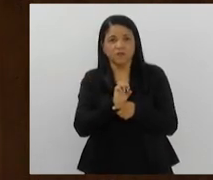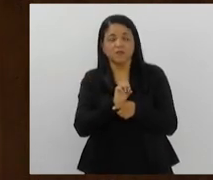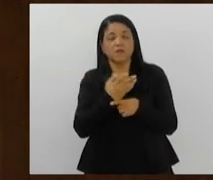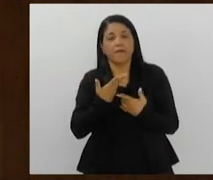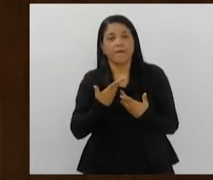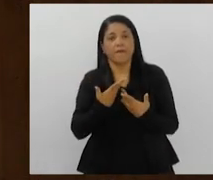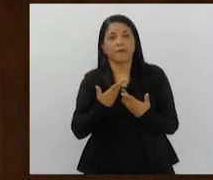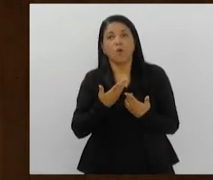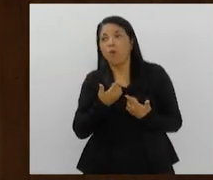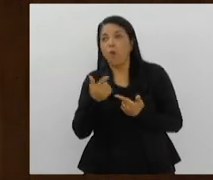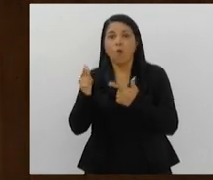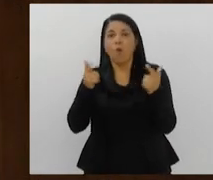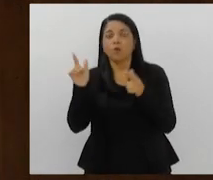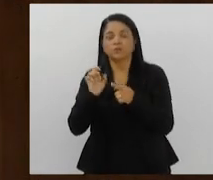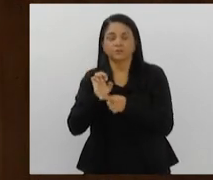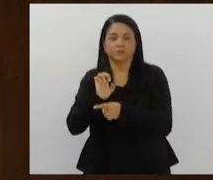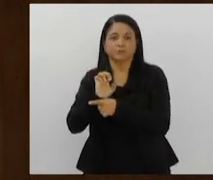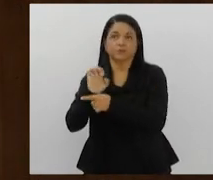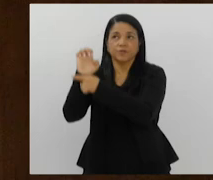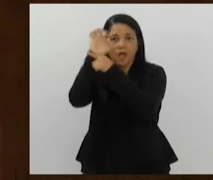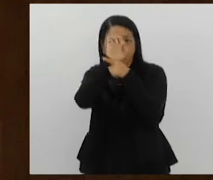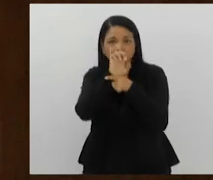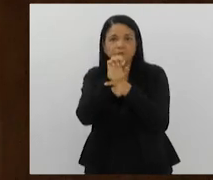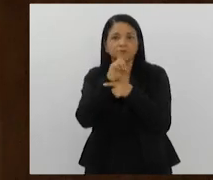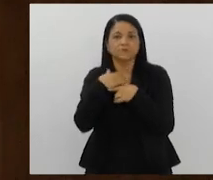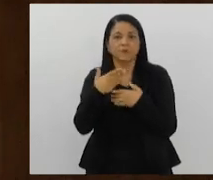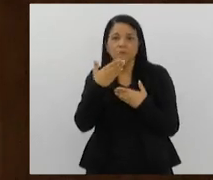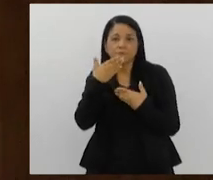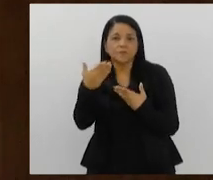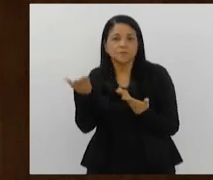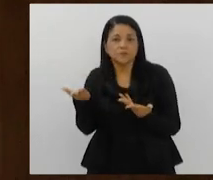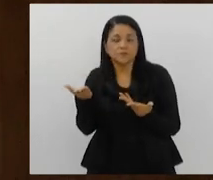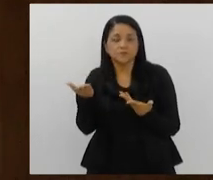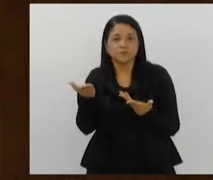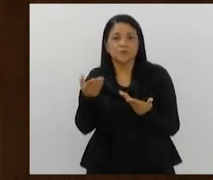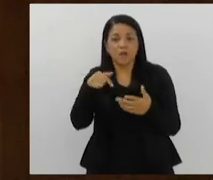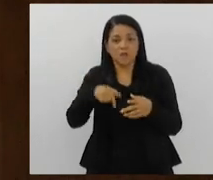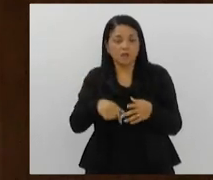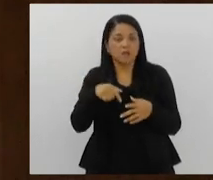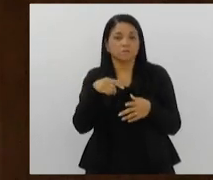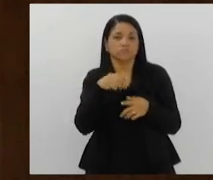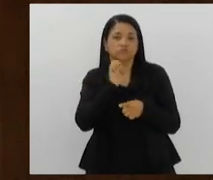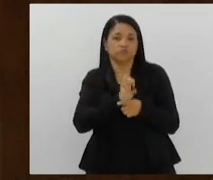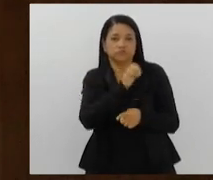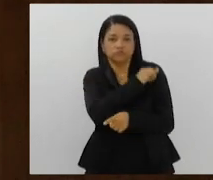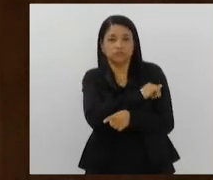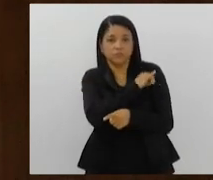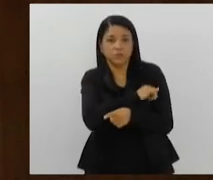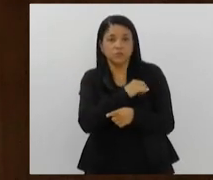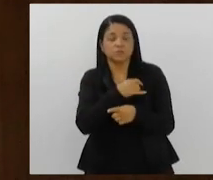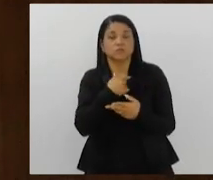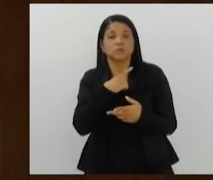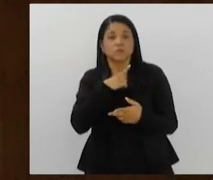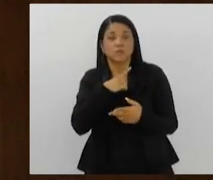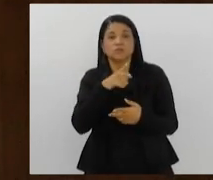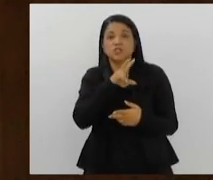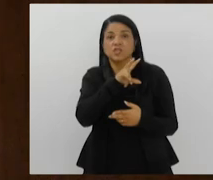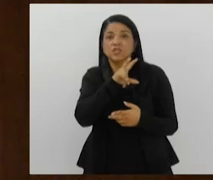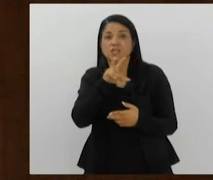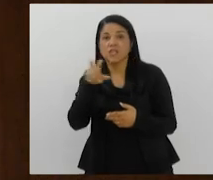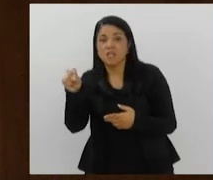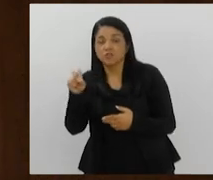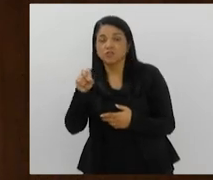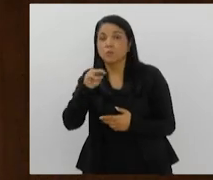indústrias de outros estados do Brasil, sendo o Estado do Rio o segundo maior consumidor, onde nós produzimos apenas 500 milhões de